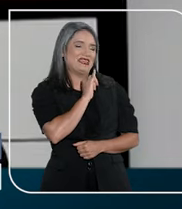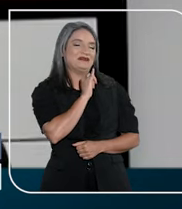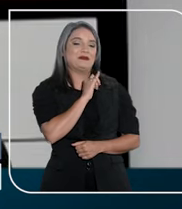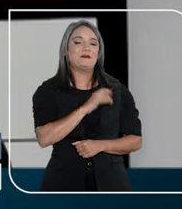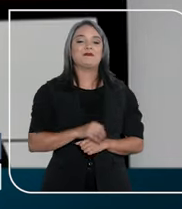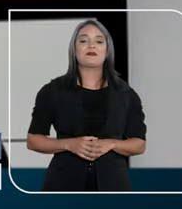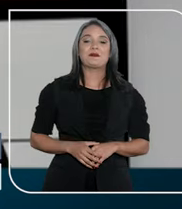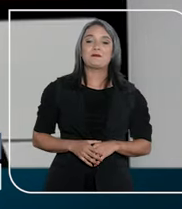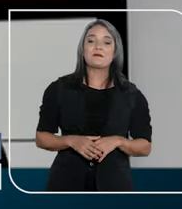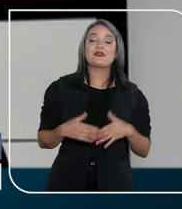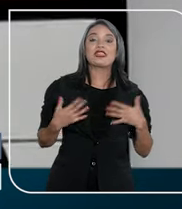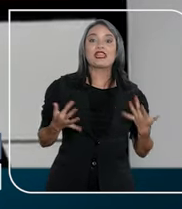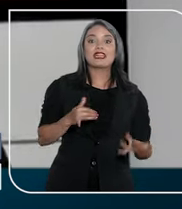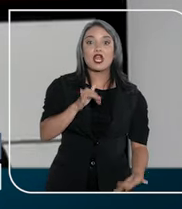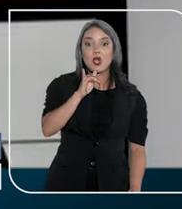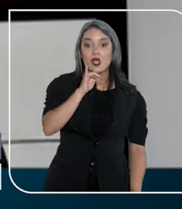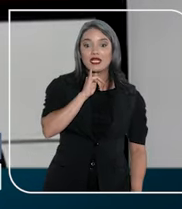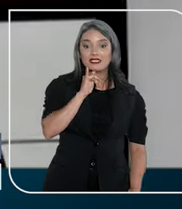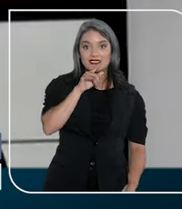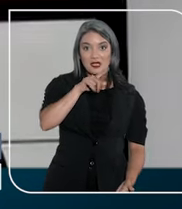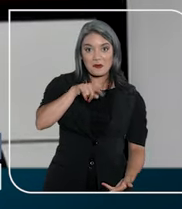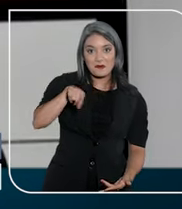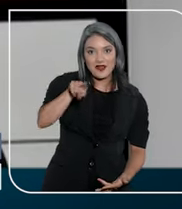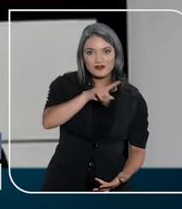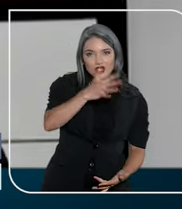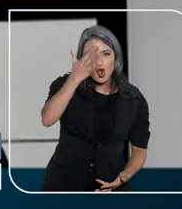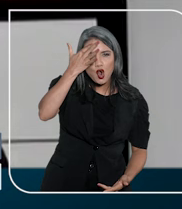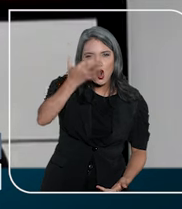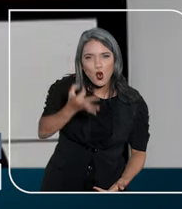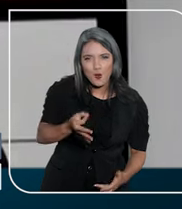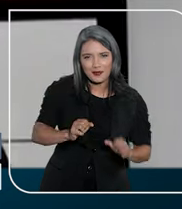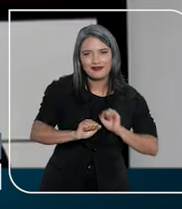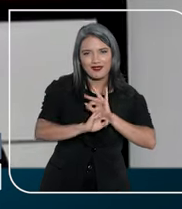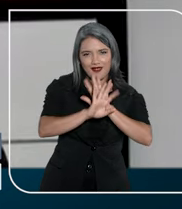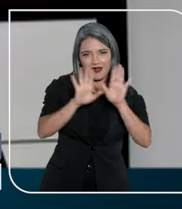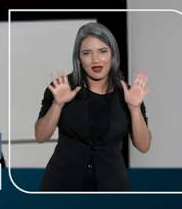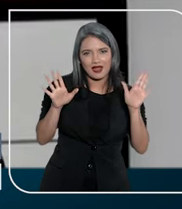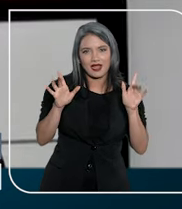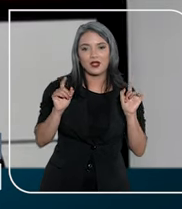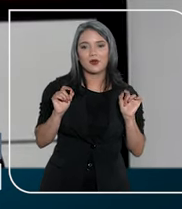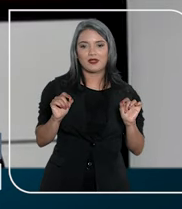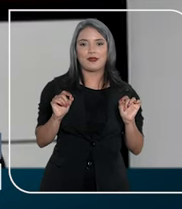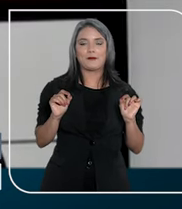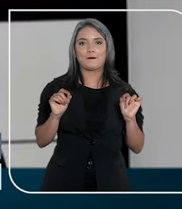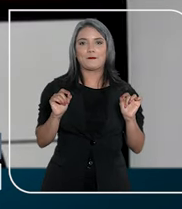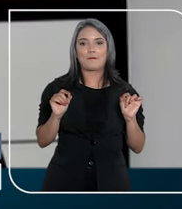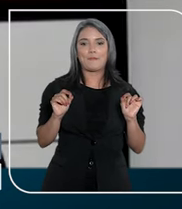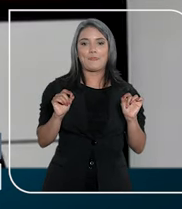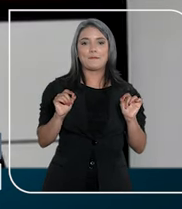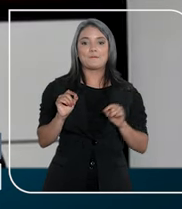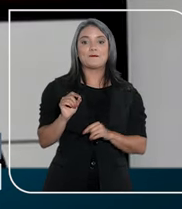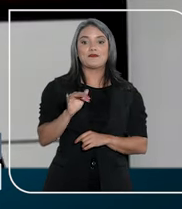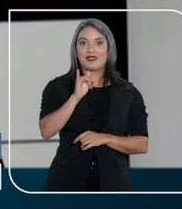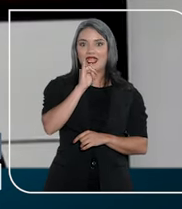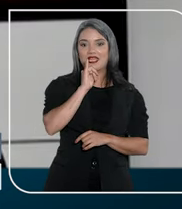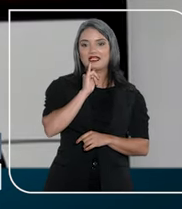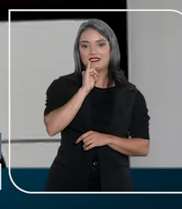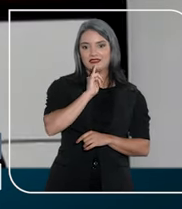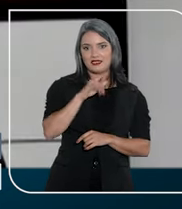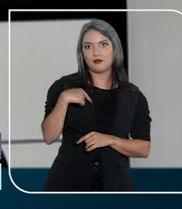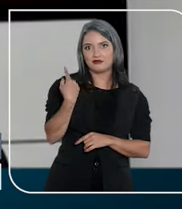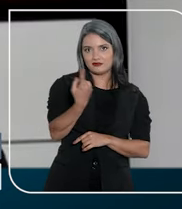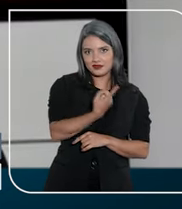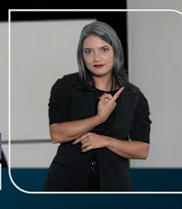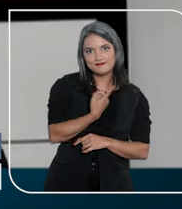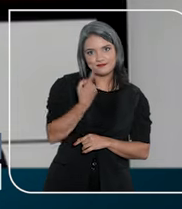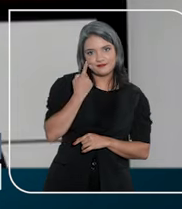Perfeito. Para que o nosso público consiga entender direito, eu destaco o seguinte caso que todos nós vivenciamos, que foi da